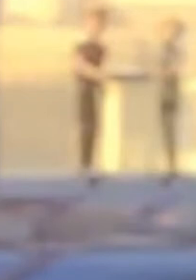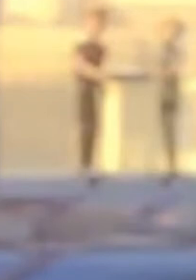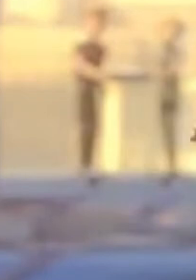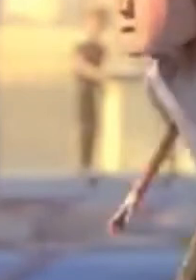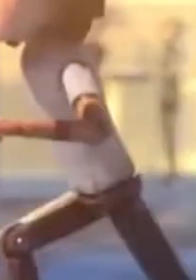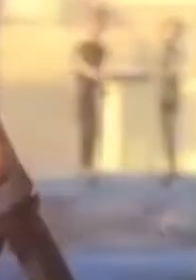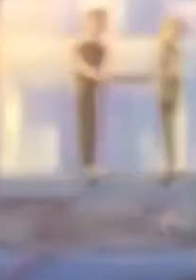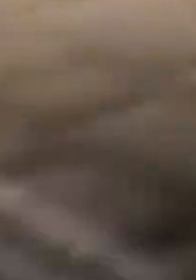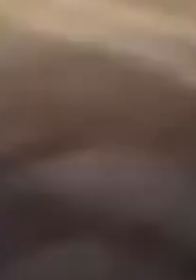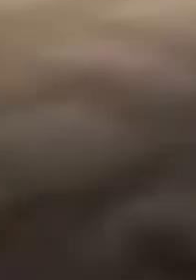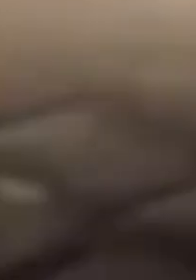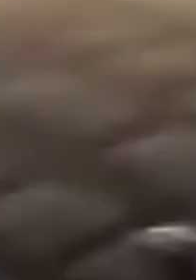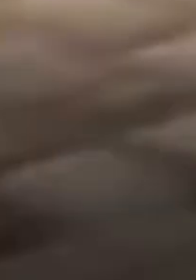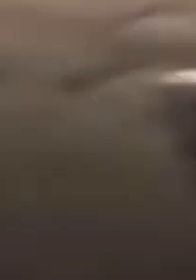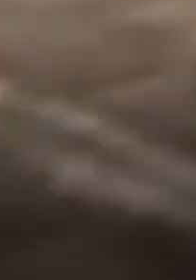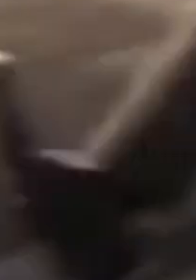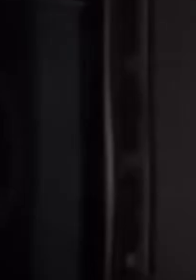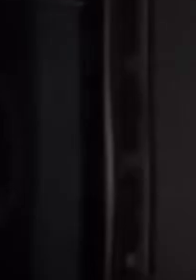Tchau.